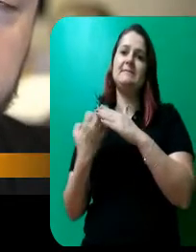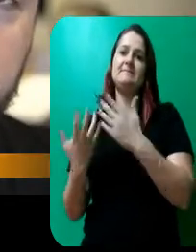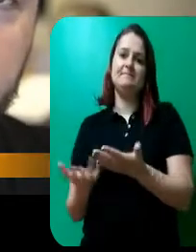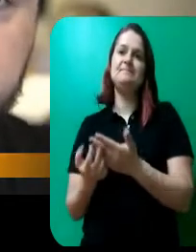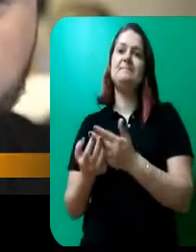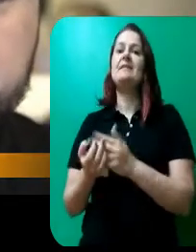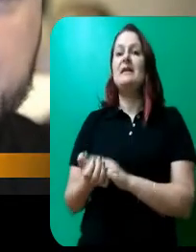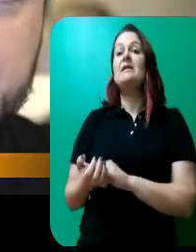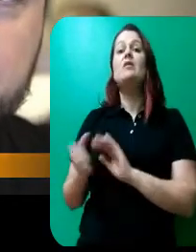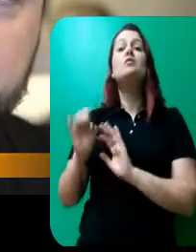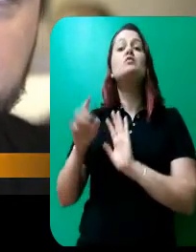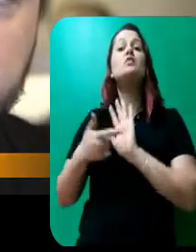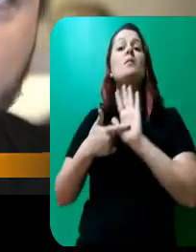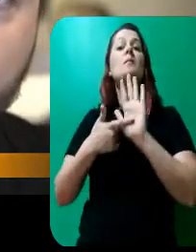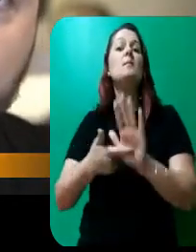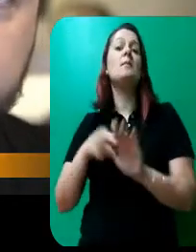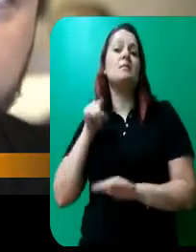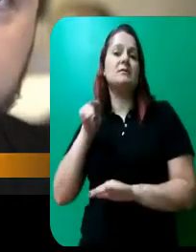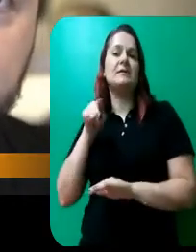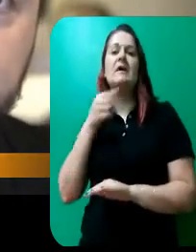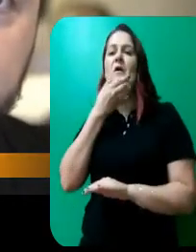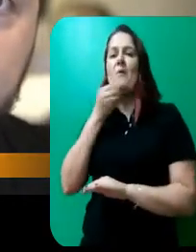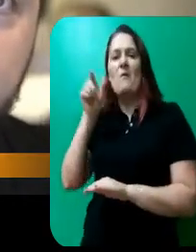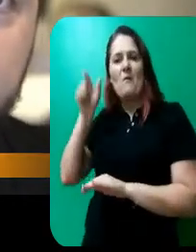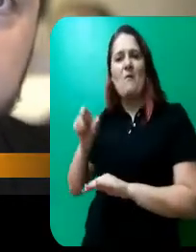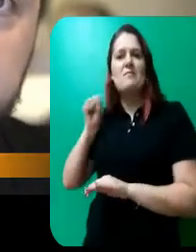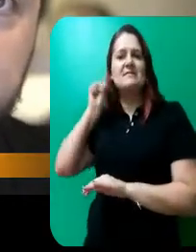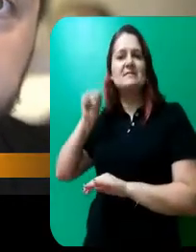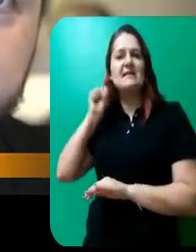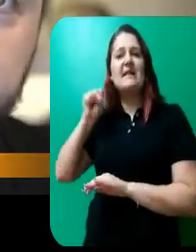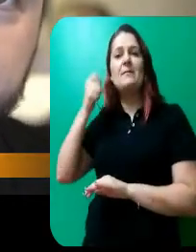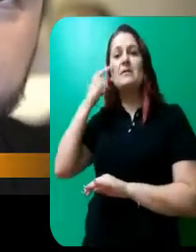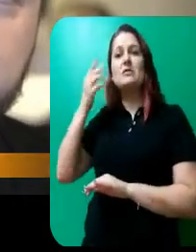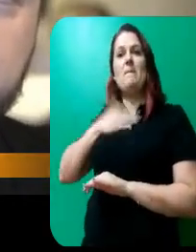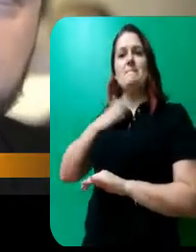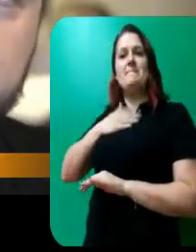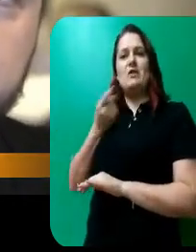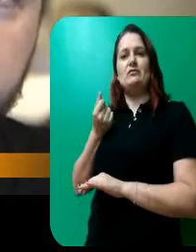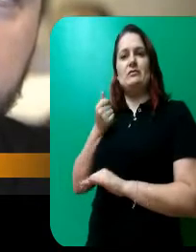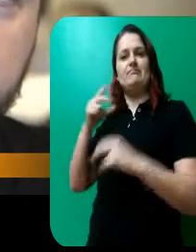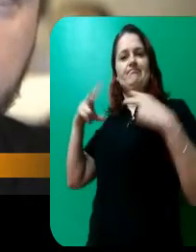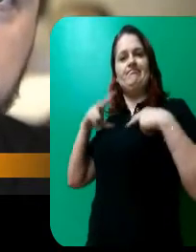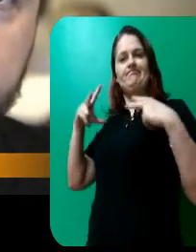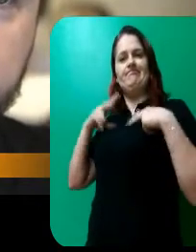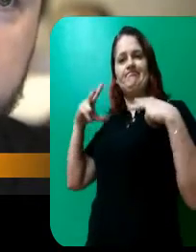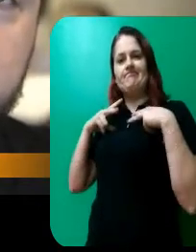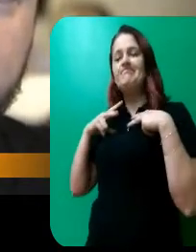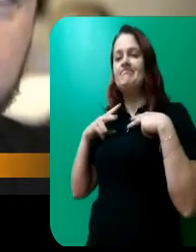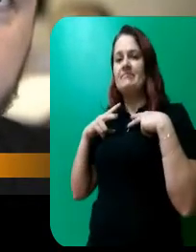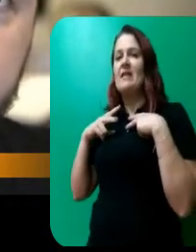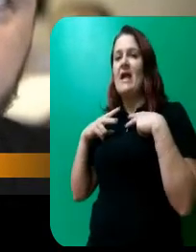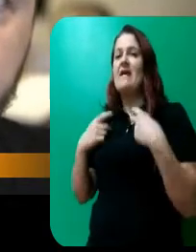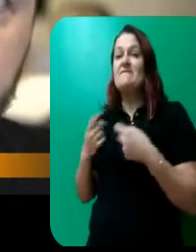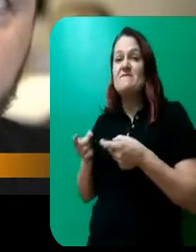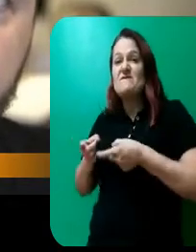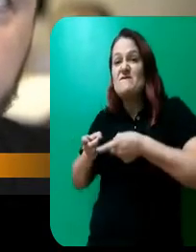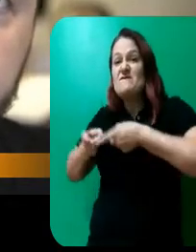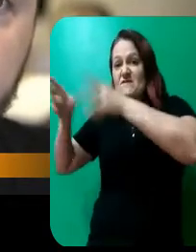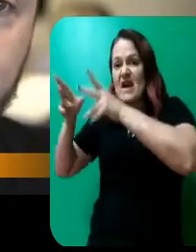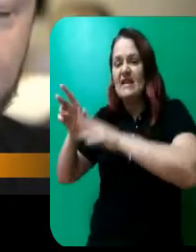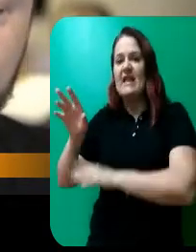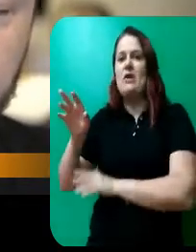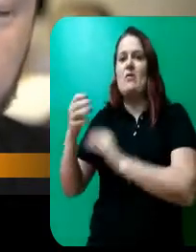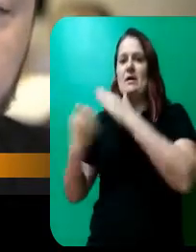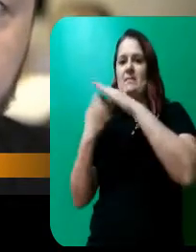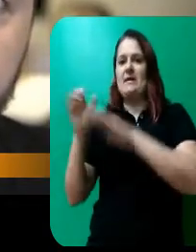agiram, pelo menos esse senador colocou o dinheiro dele na reta pela predição que fizeram, apostou em tirar as ações dele do mercado,